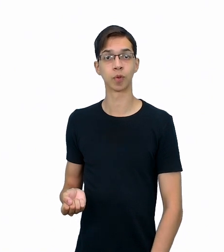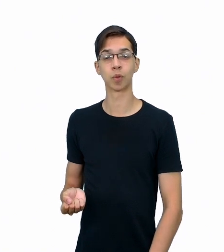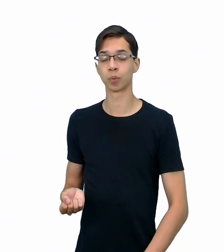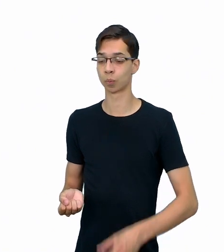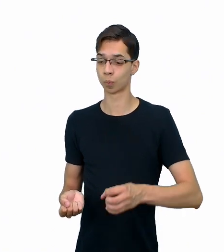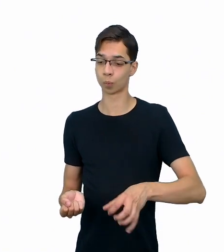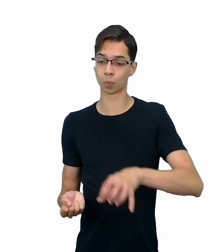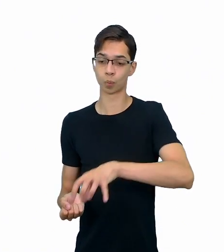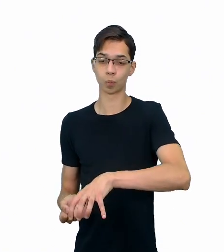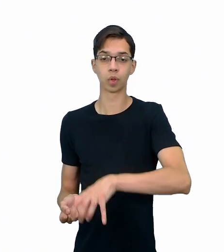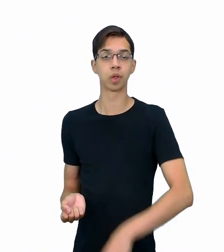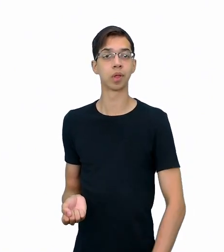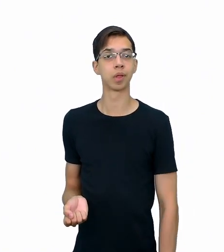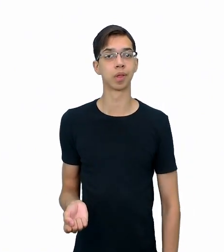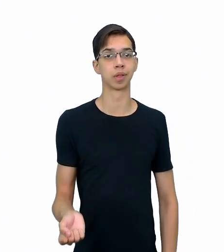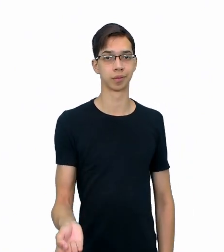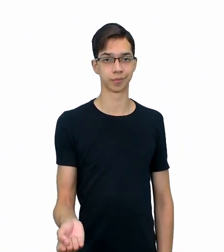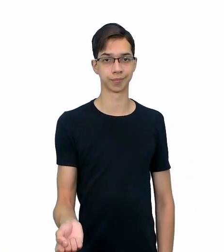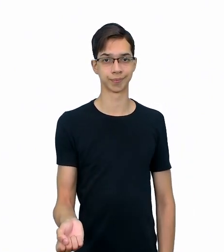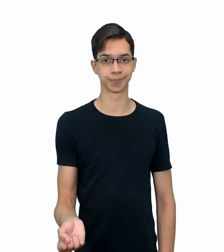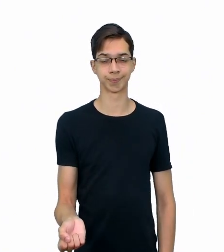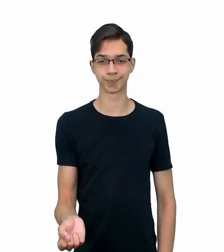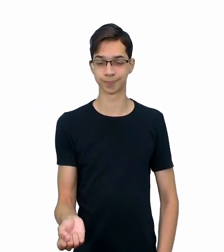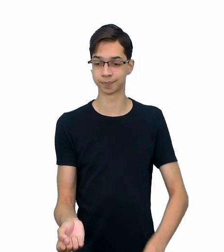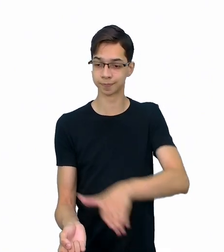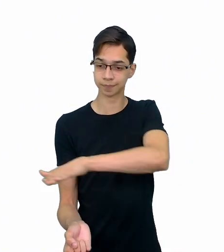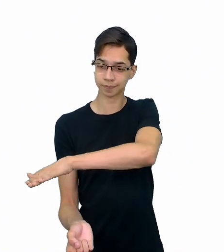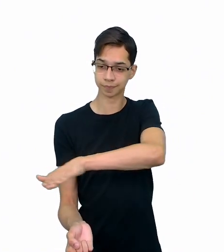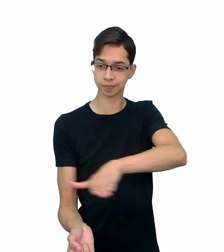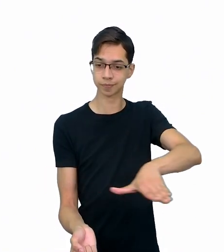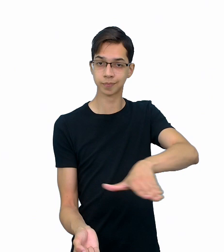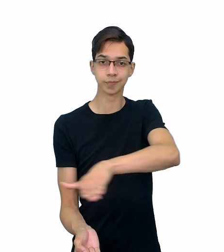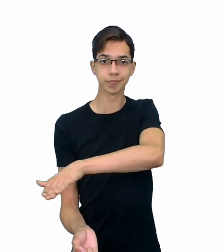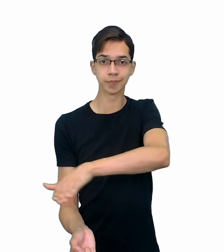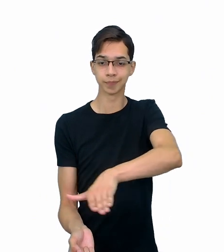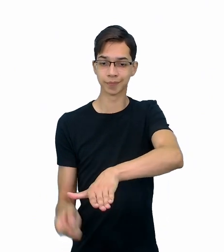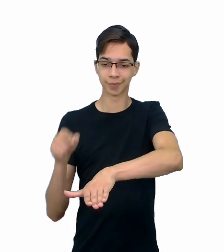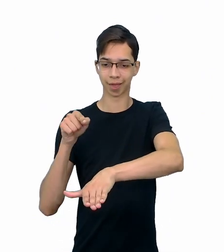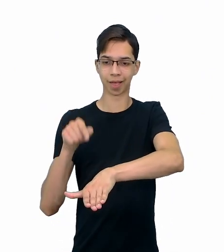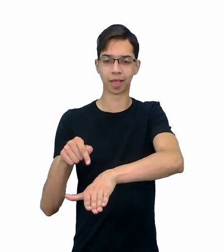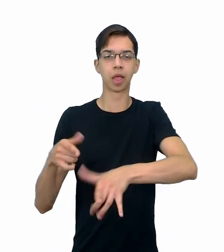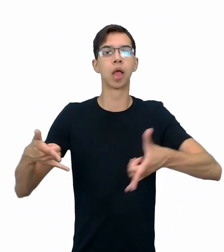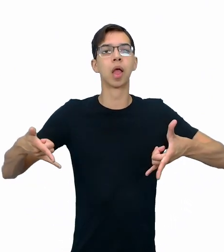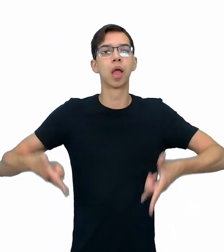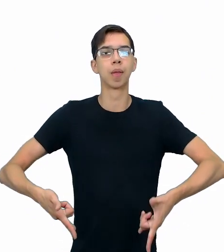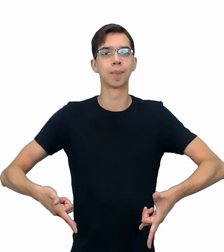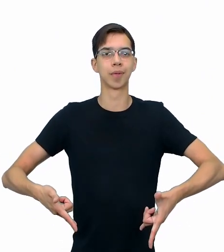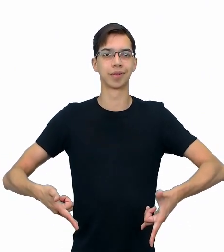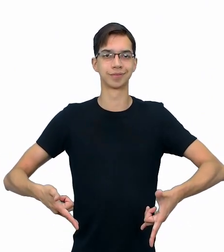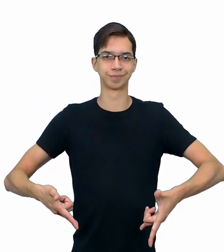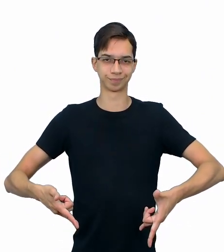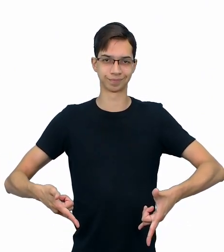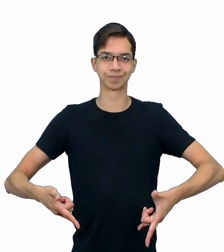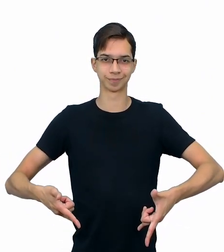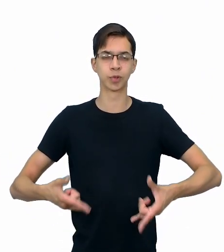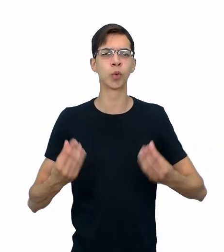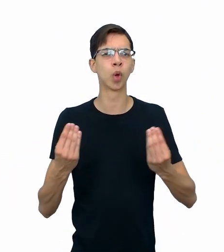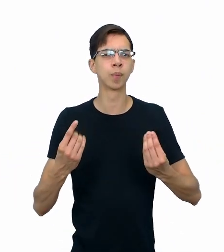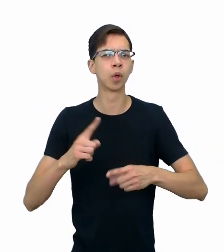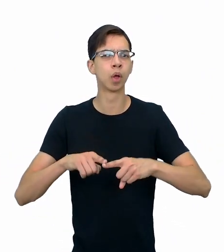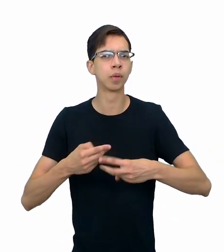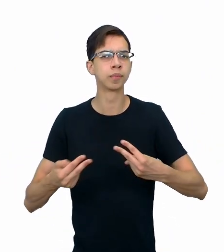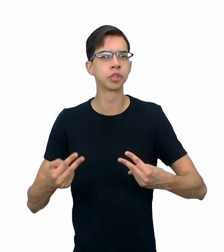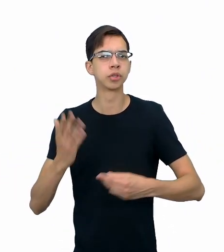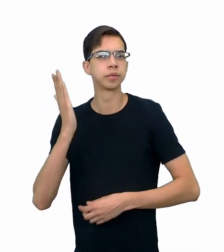cama, né? Então, as orientações para localizar um objeto passa a ser mais